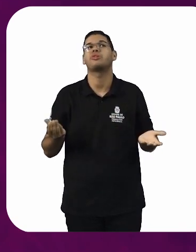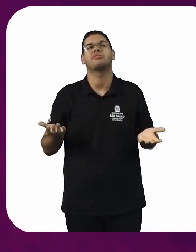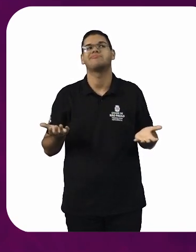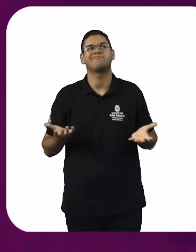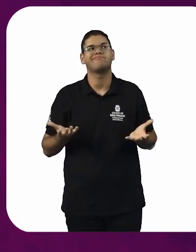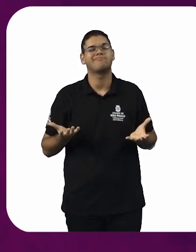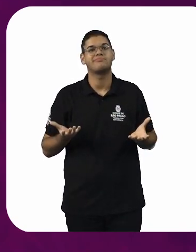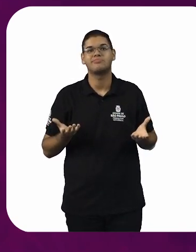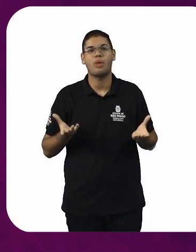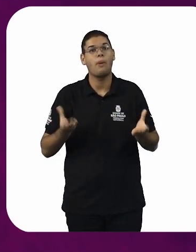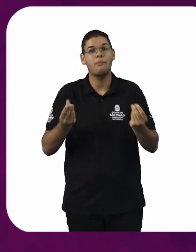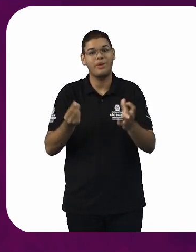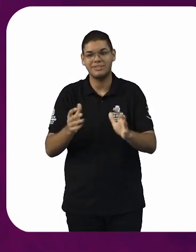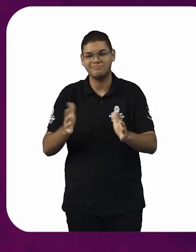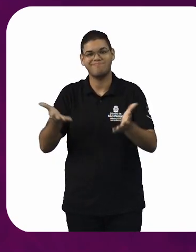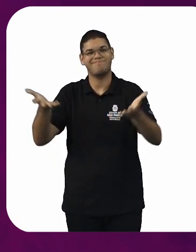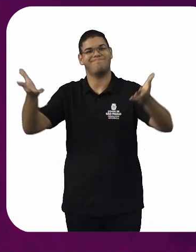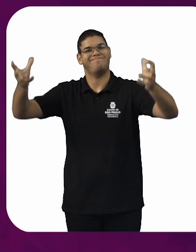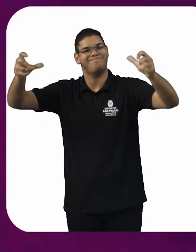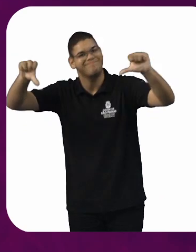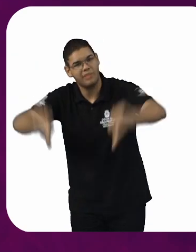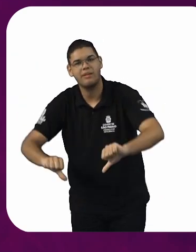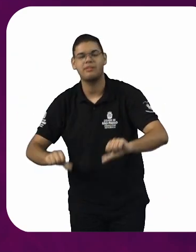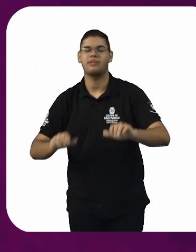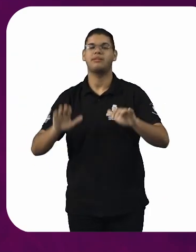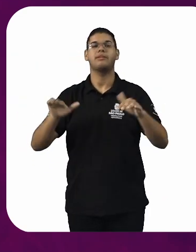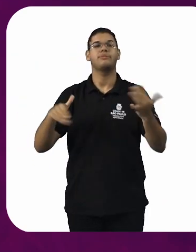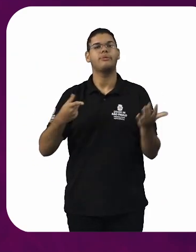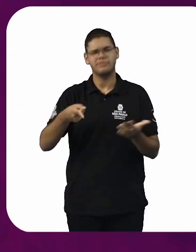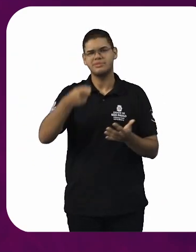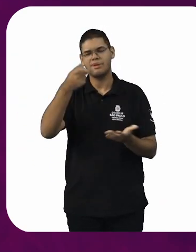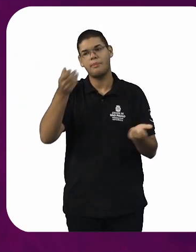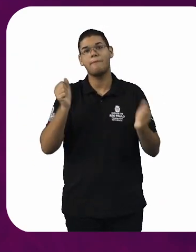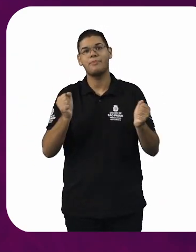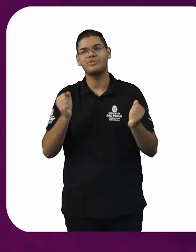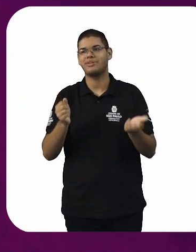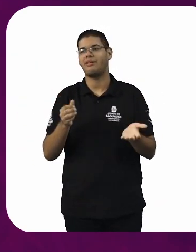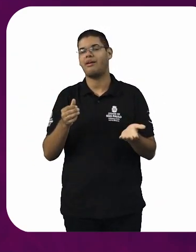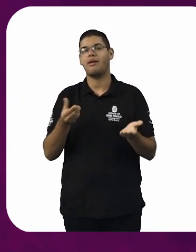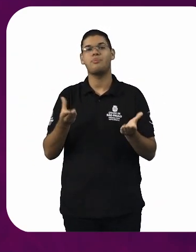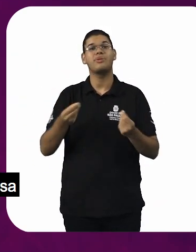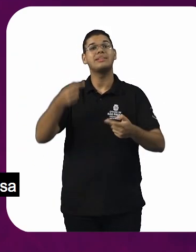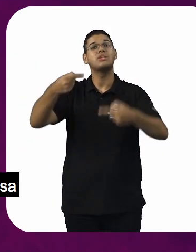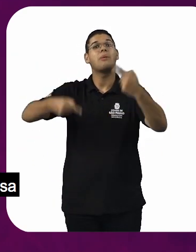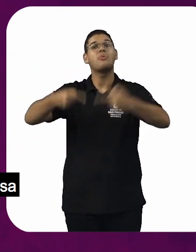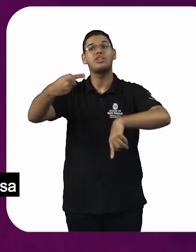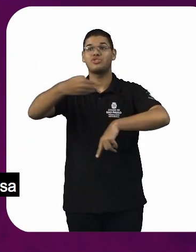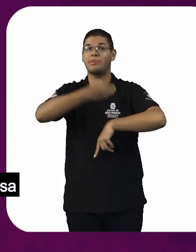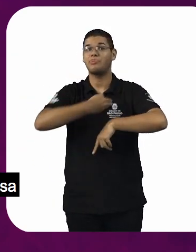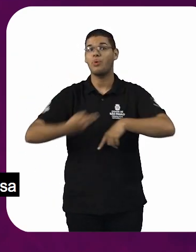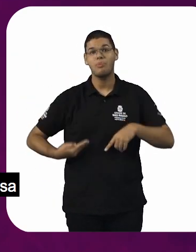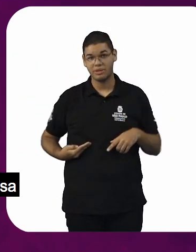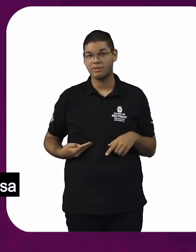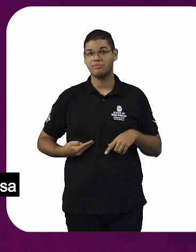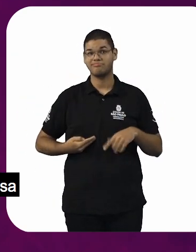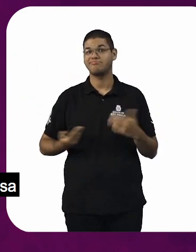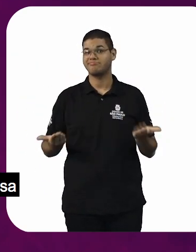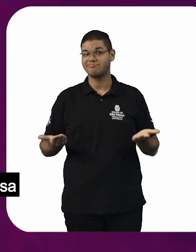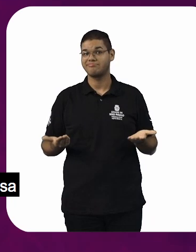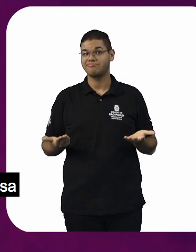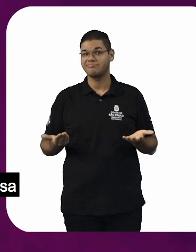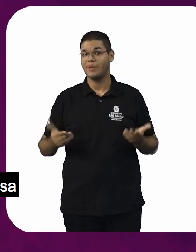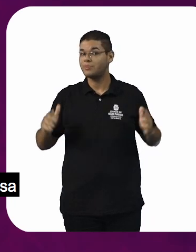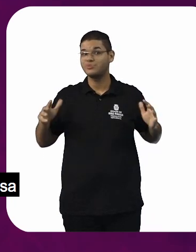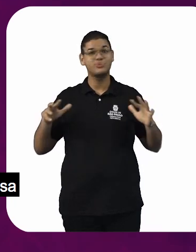chancelada, porque, assim, até então era permitido por lei, entendeu? Foi chancelada, foi uma política pública, com todos os reflexos que